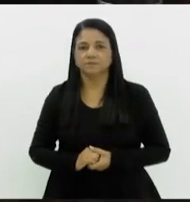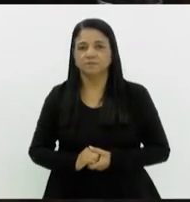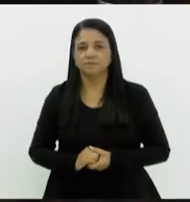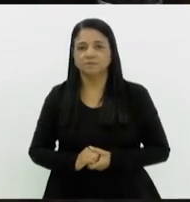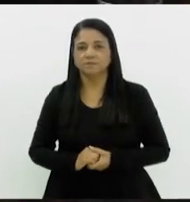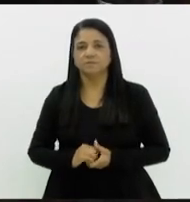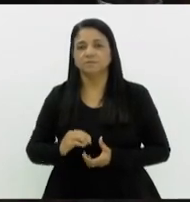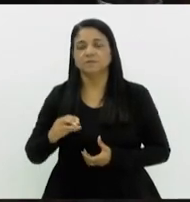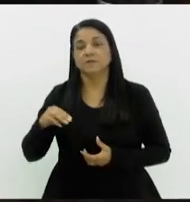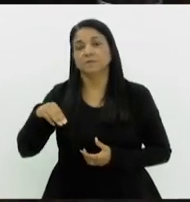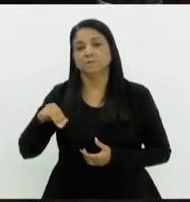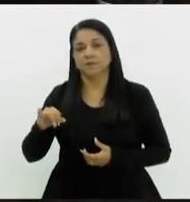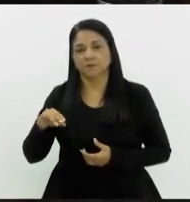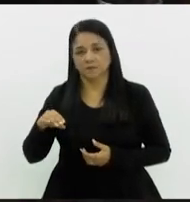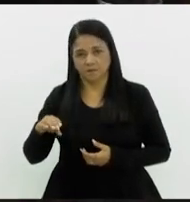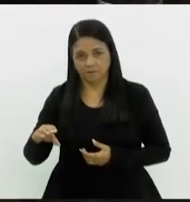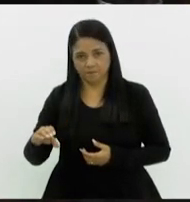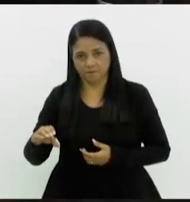E o Carlos Mink.